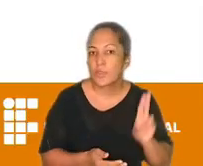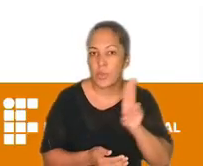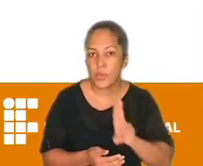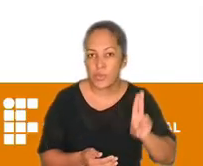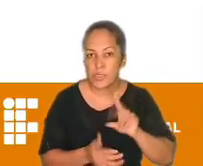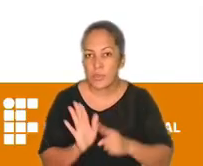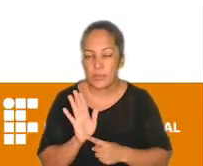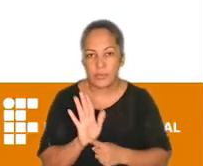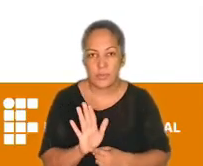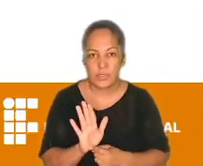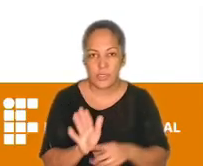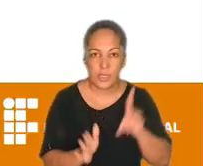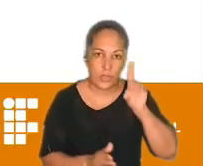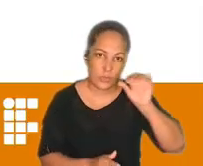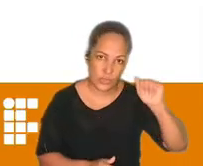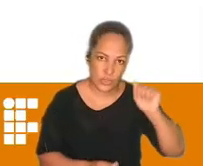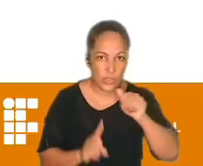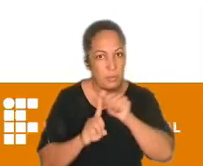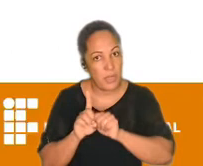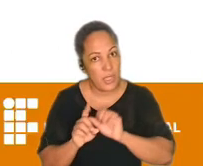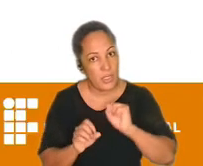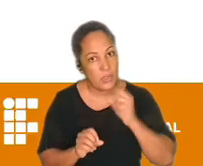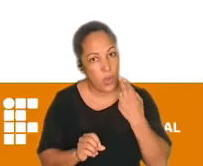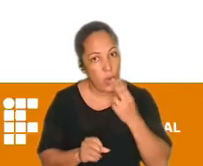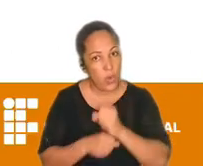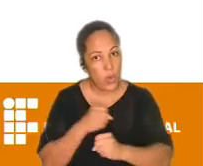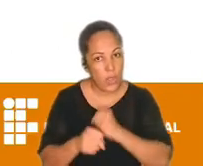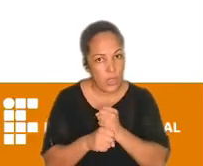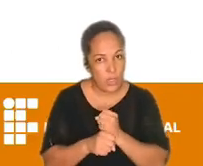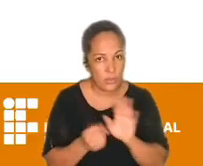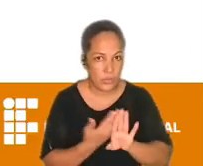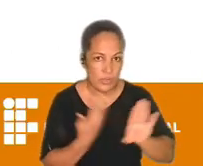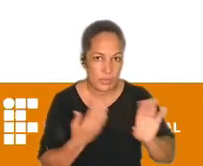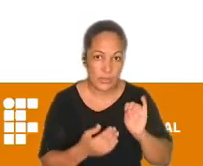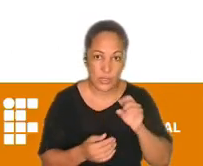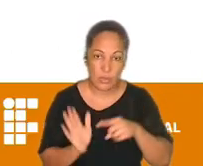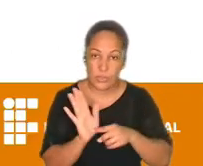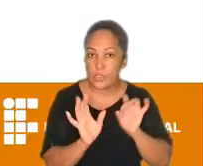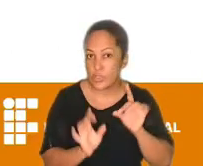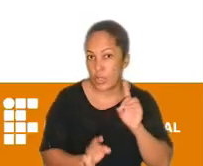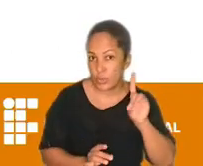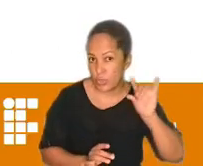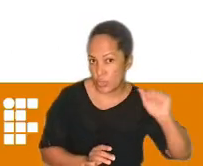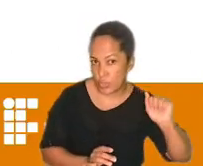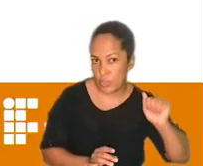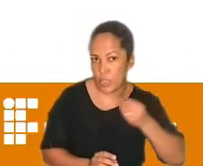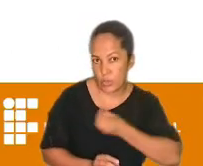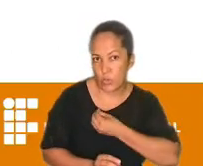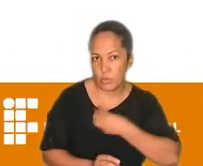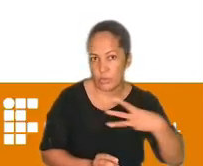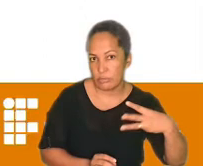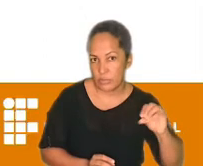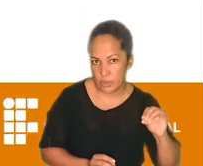demonstrar um dia, mês ou ano separado. Então, se eu quero mostrar só o dia, só o número 30,